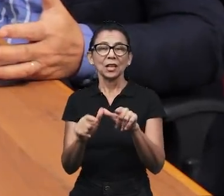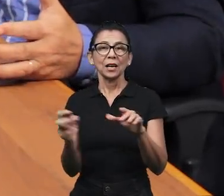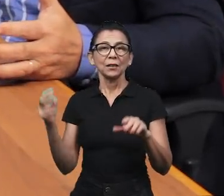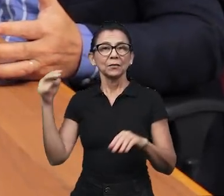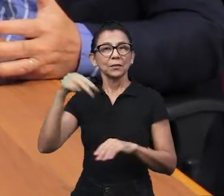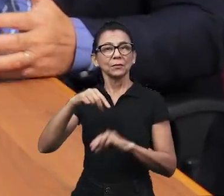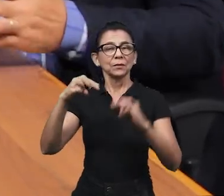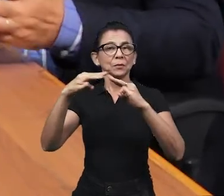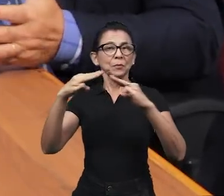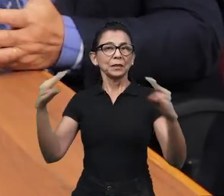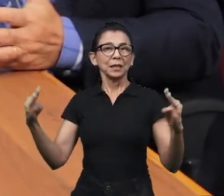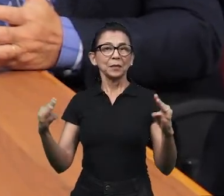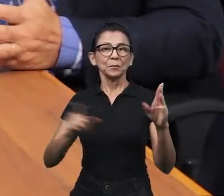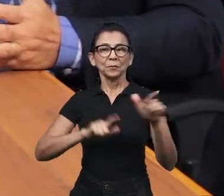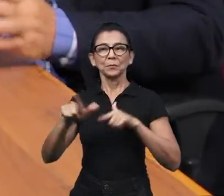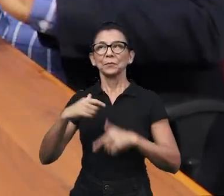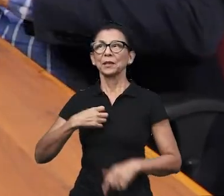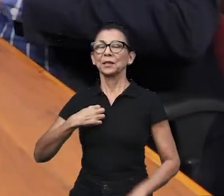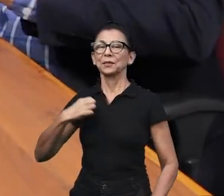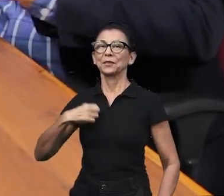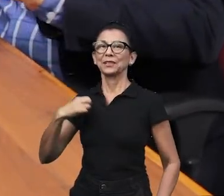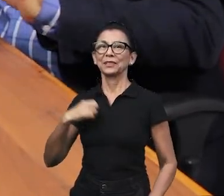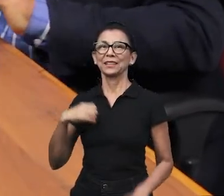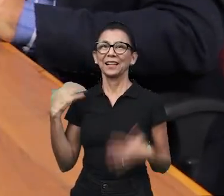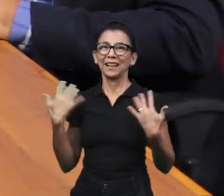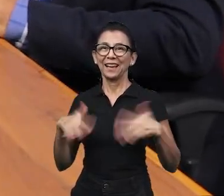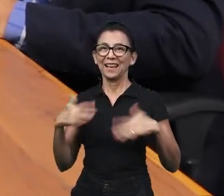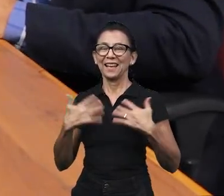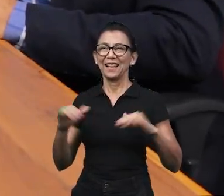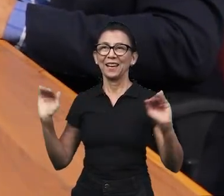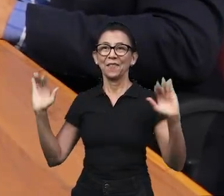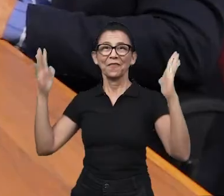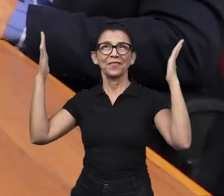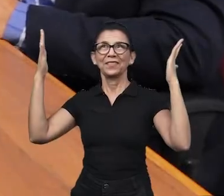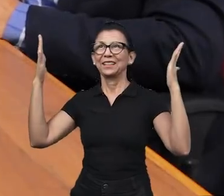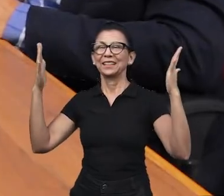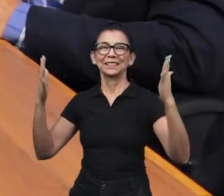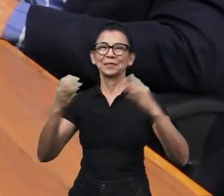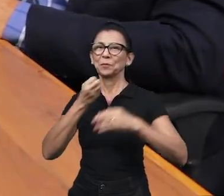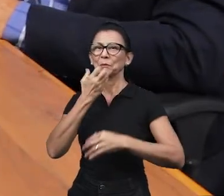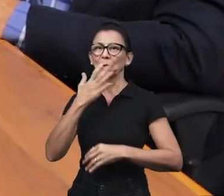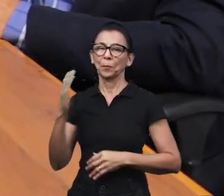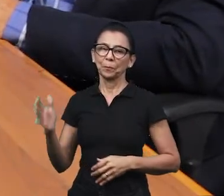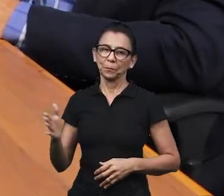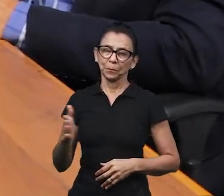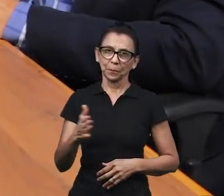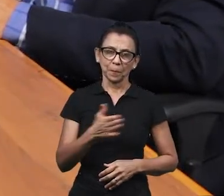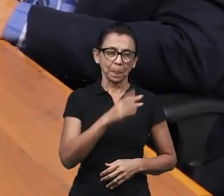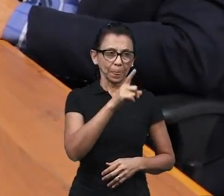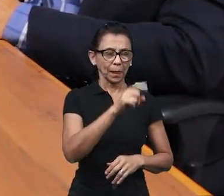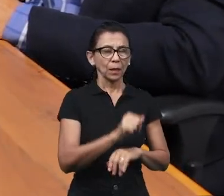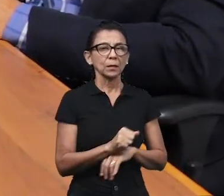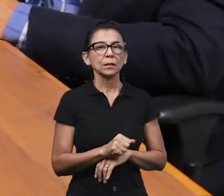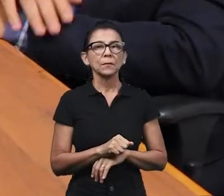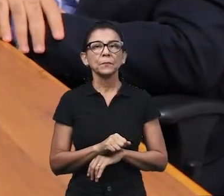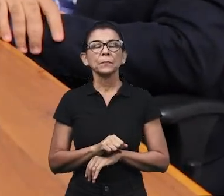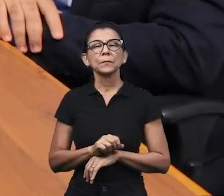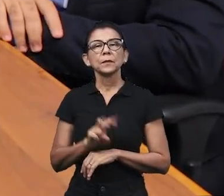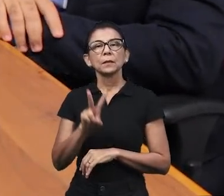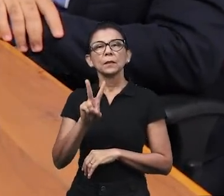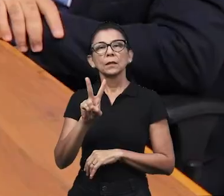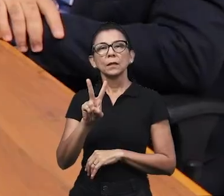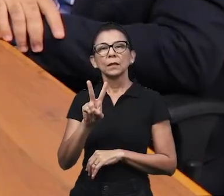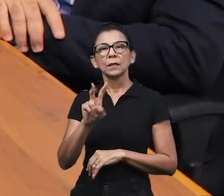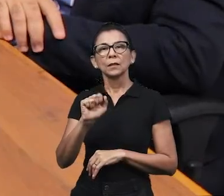ser voluntário, quando a gente conseguia uma vaga, era uma festa nesse assunto. Agora falamos aqui sobre vaga.